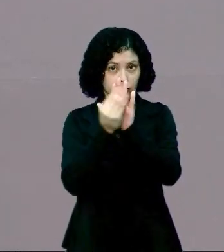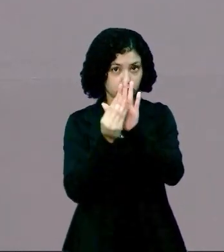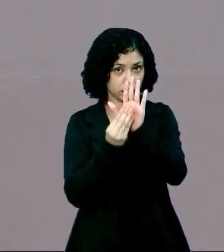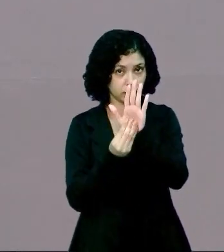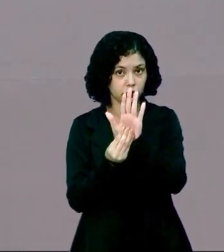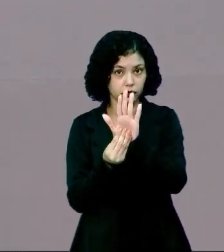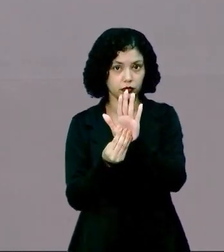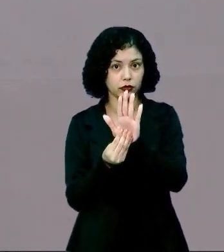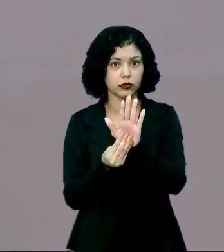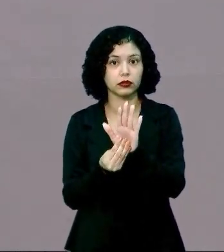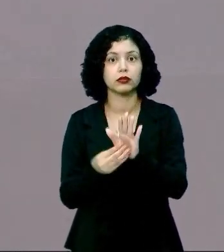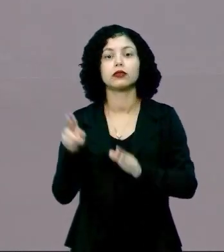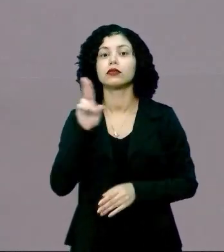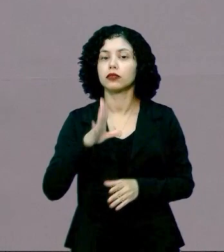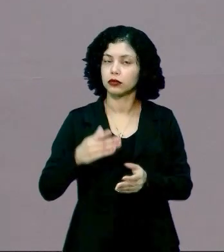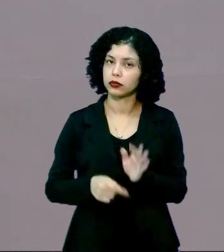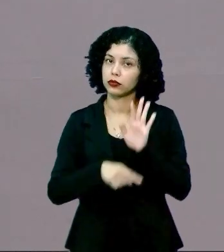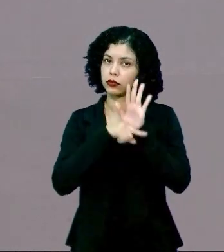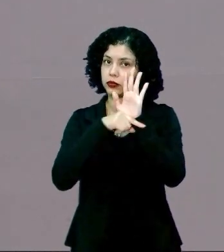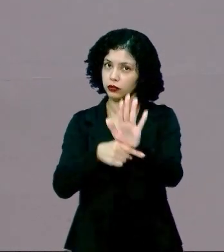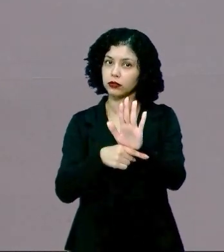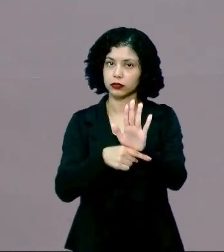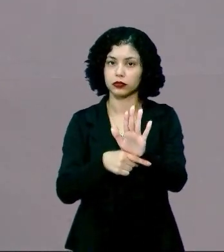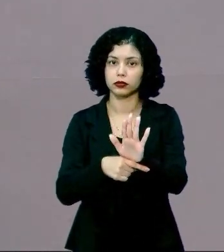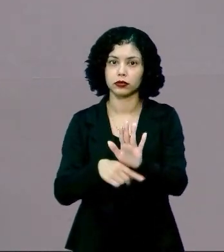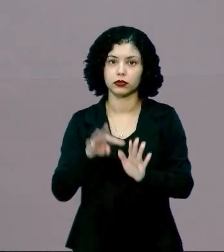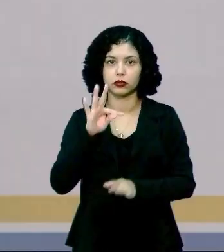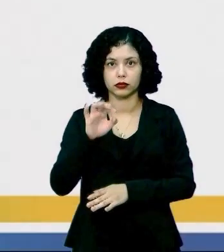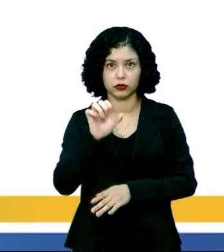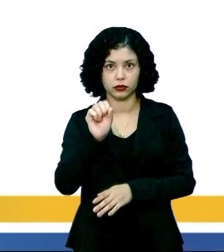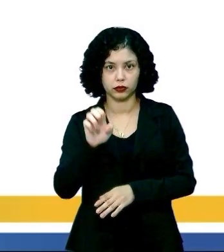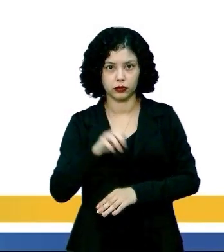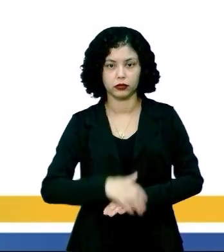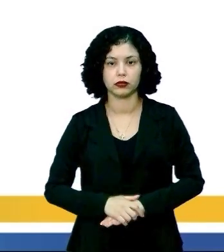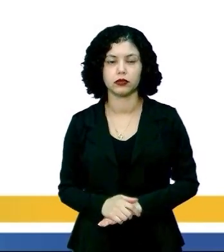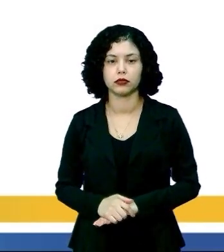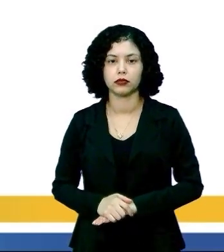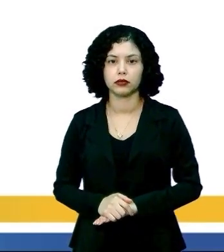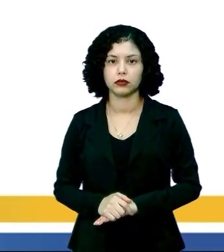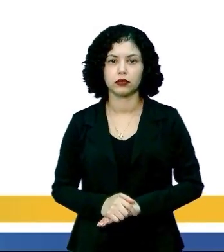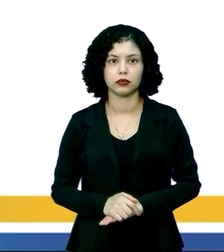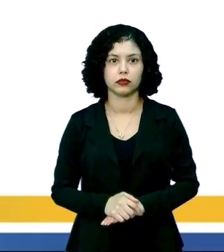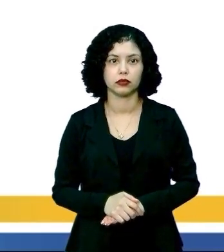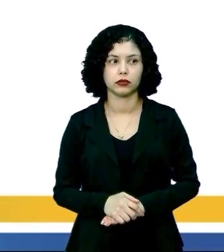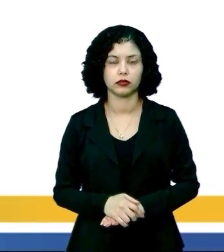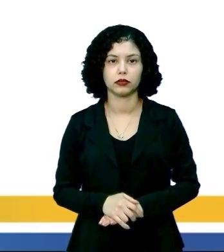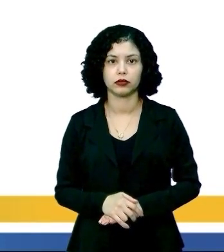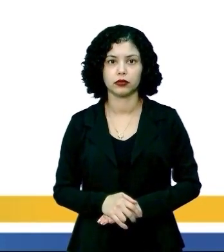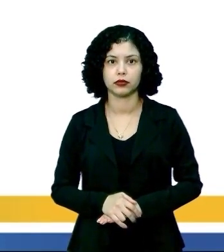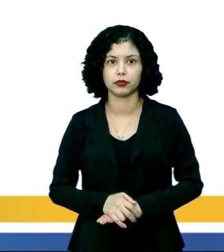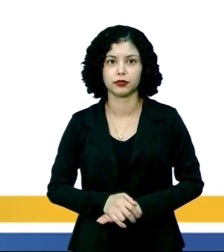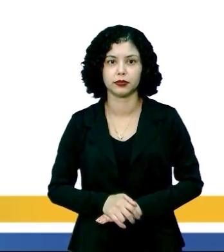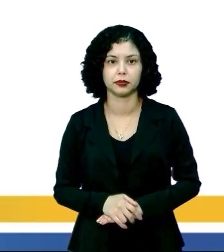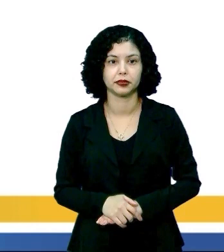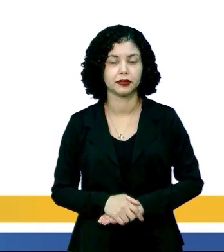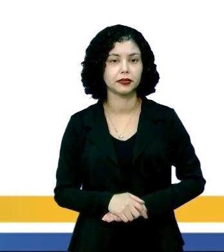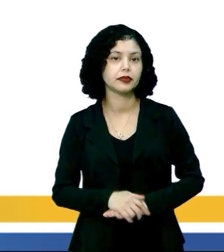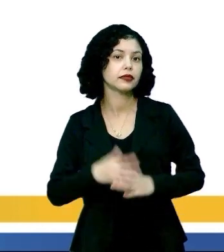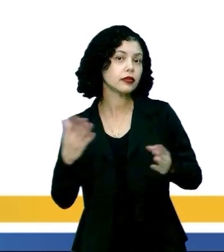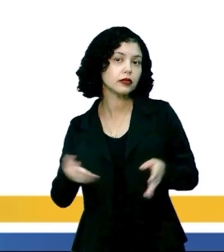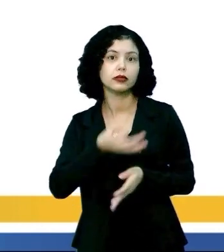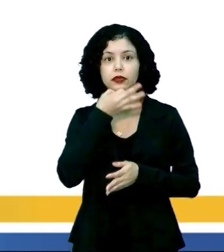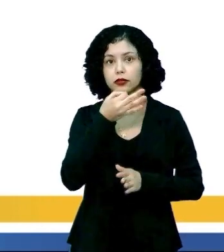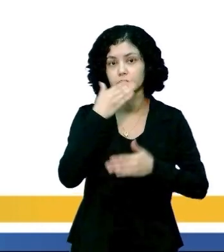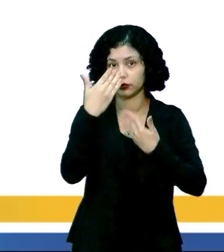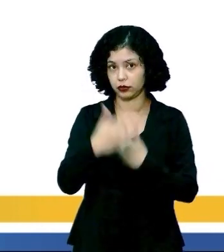texto motivador, ele comprova a tese dele. Então, vamos dar continuidade.